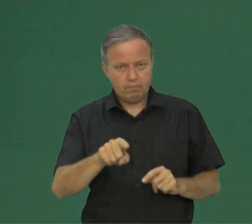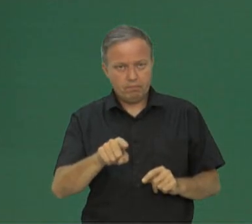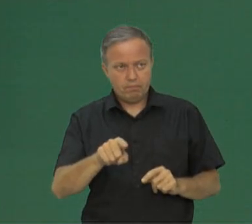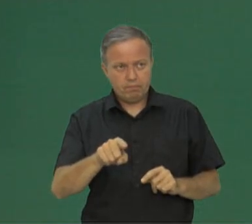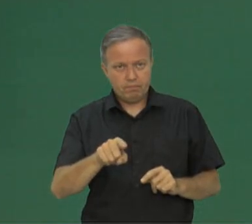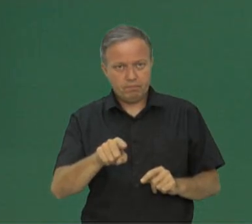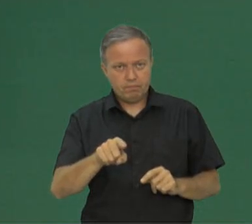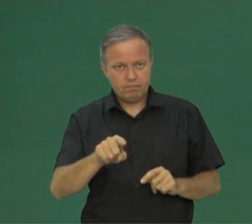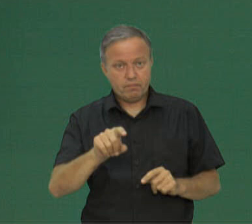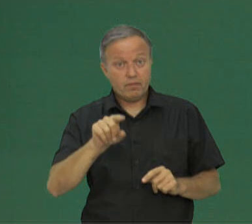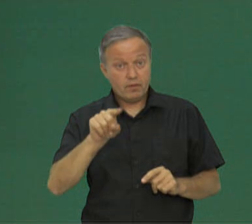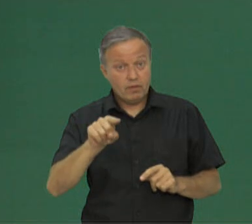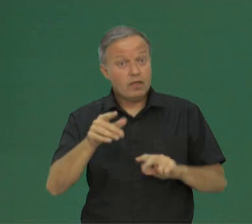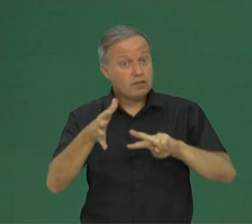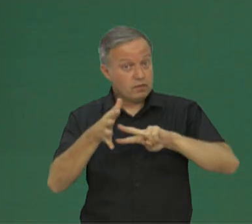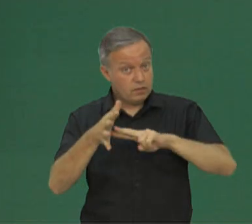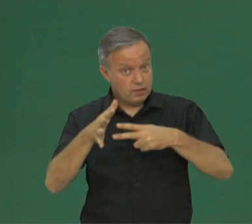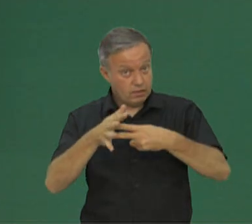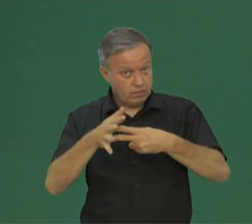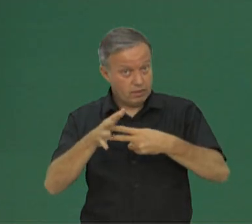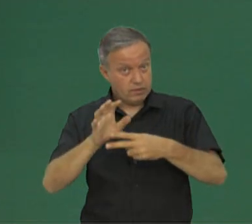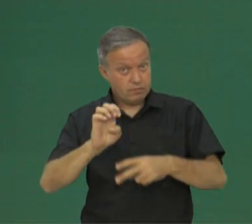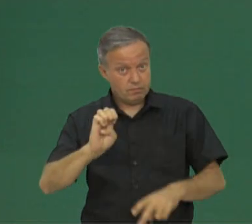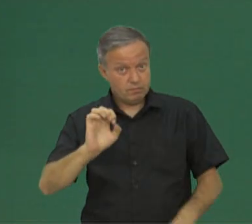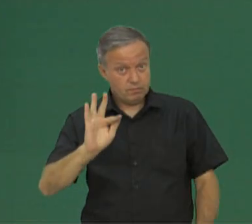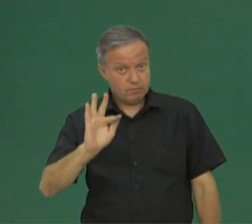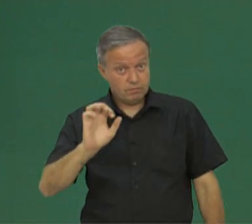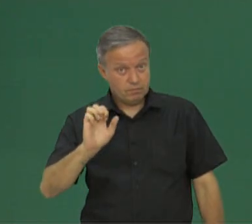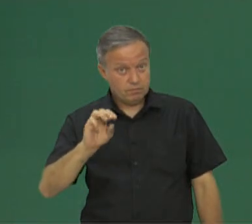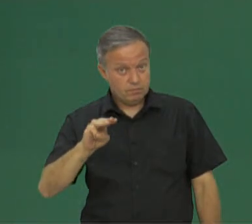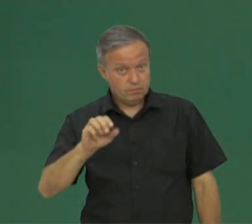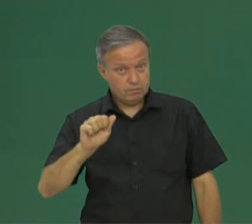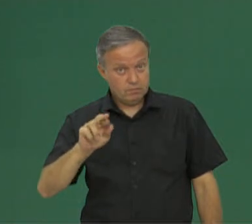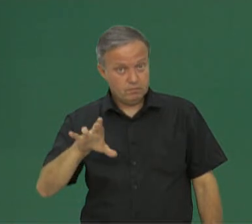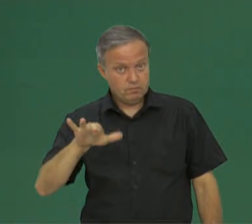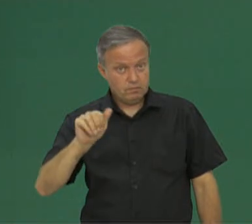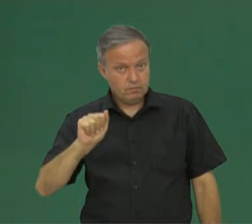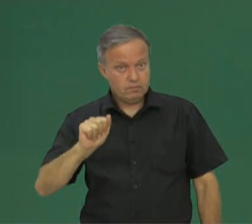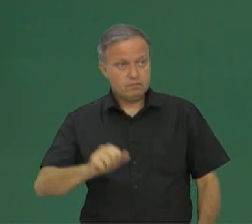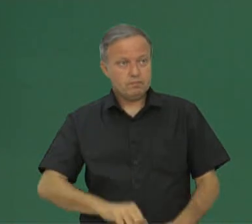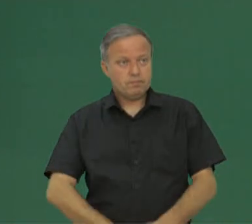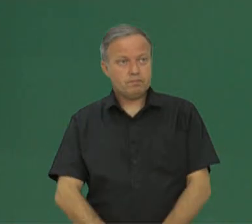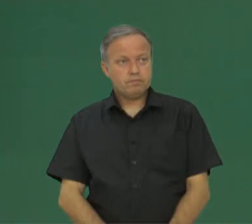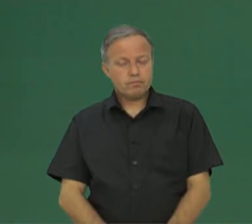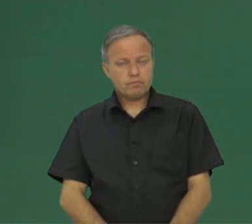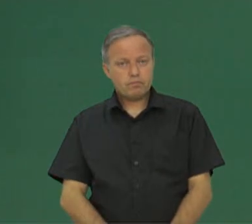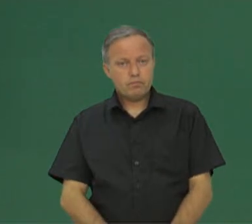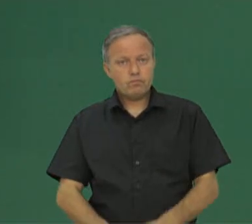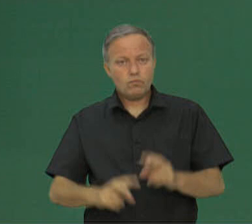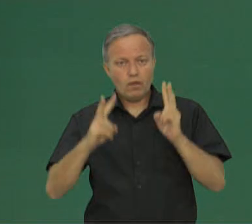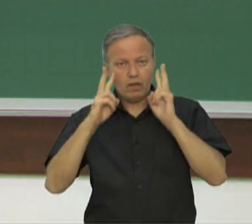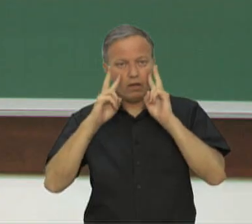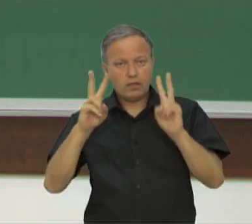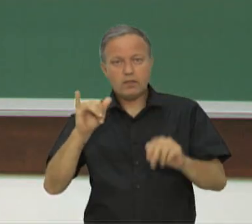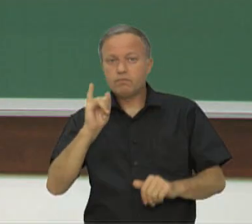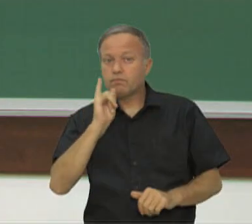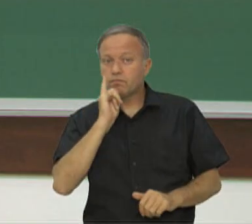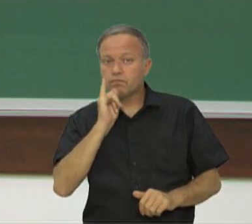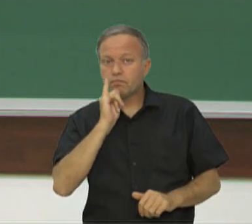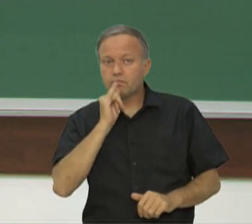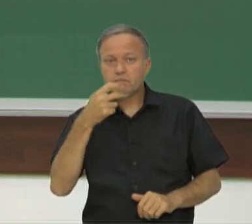efêmera, certo? Vamos lá? Vamos seguir em frente? Aqui, ó, eu tenho mais dois exemplos.